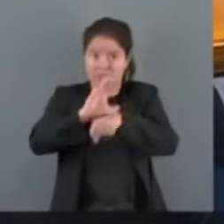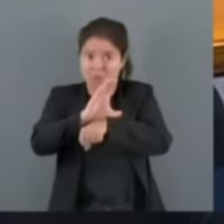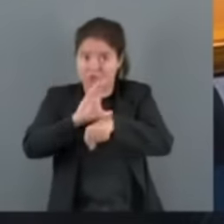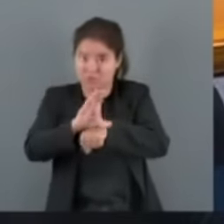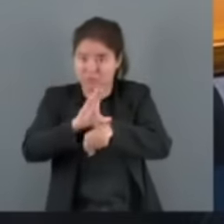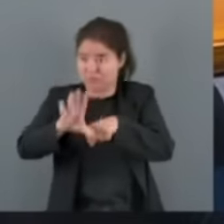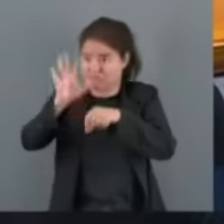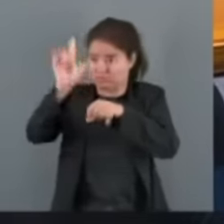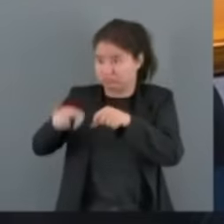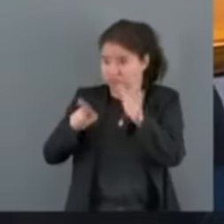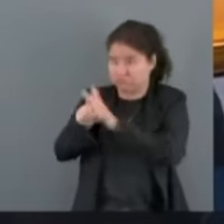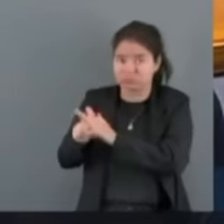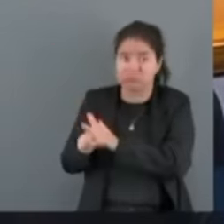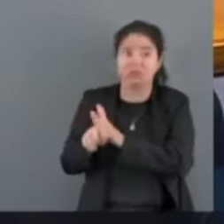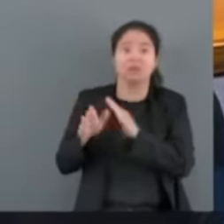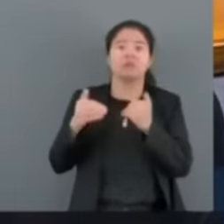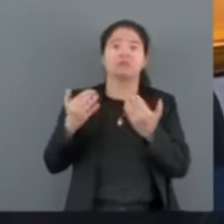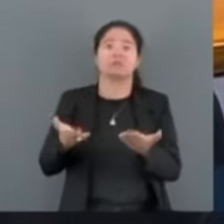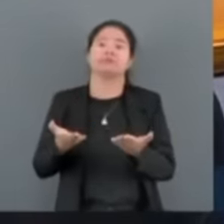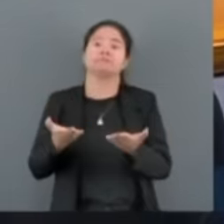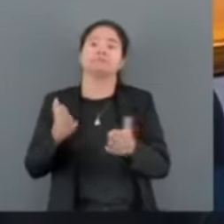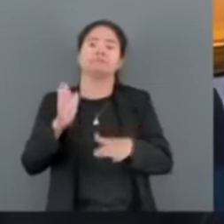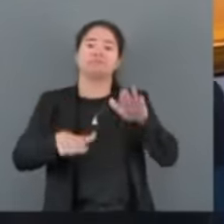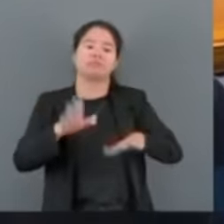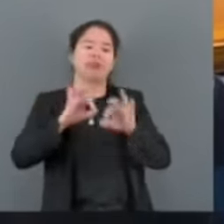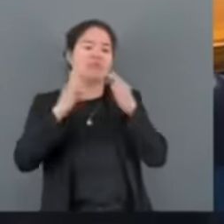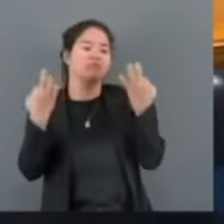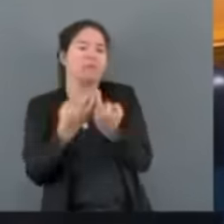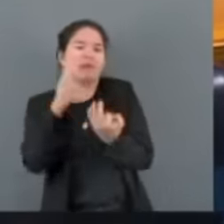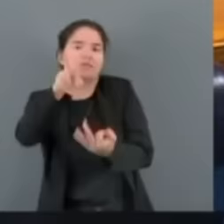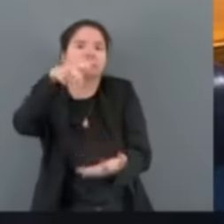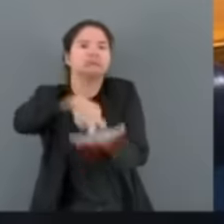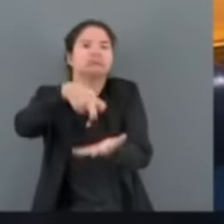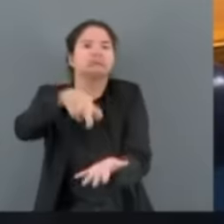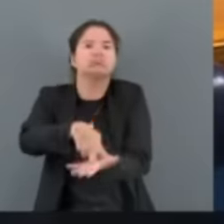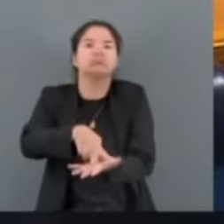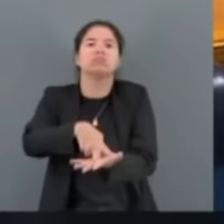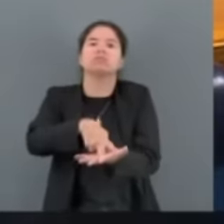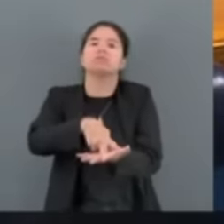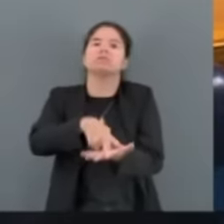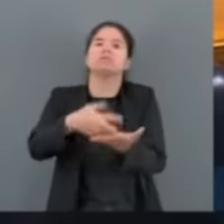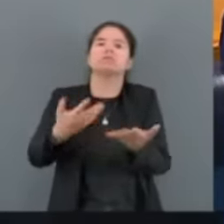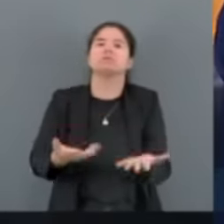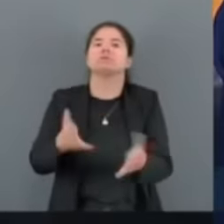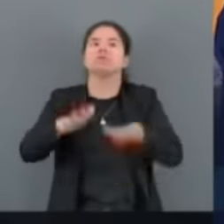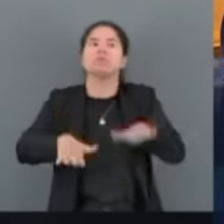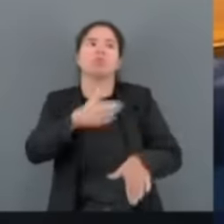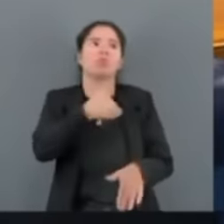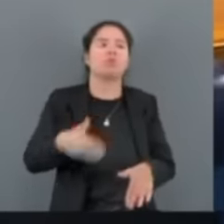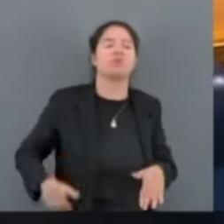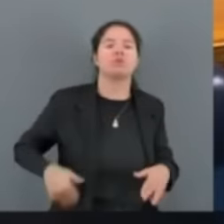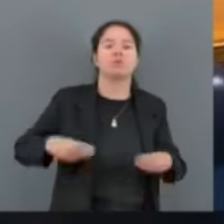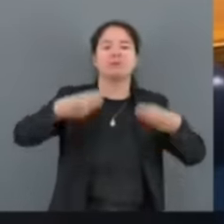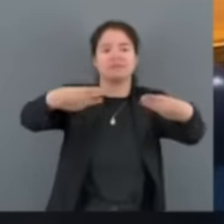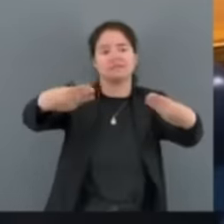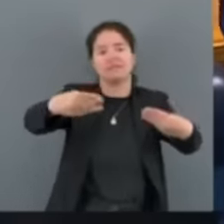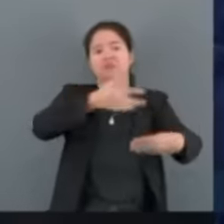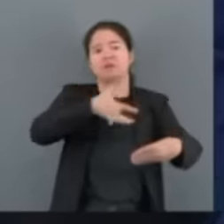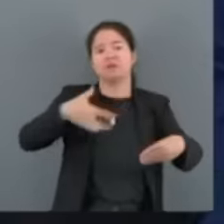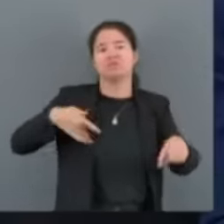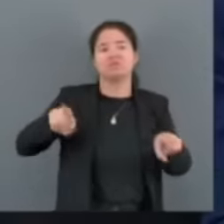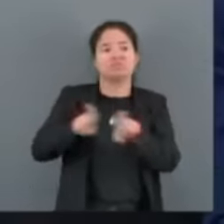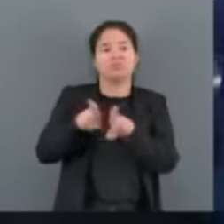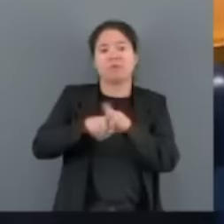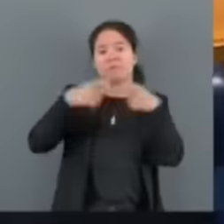constitucional. Então, assim, da mesma maneira que talvez essa família foi penalizada, então o governo, o Ministério da Saúde tem que ser penalizado quando ele deixa